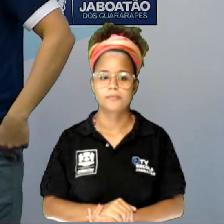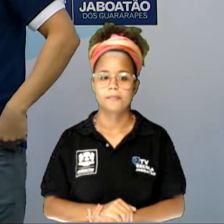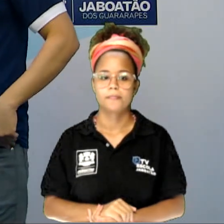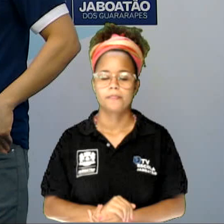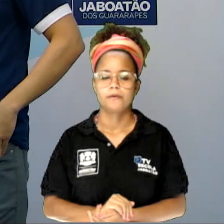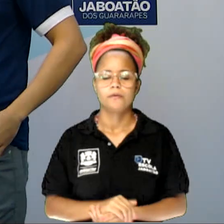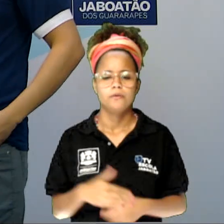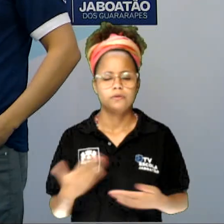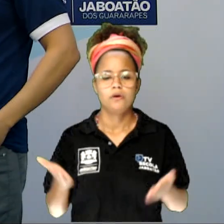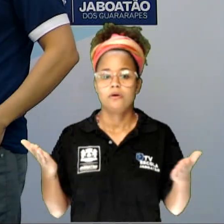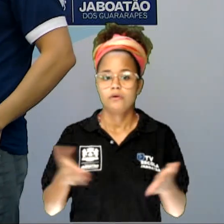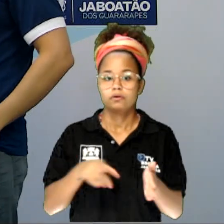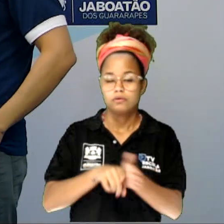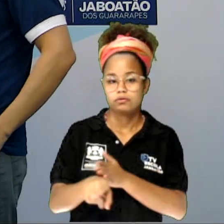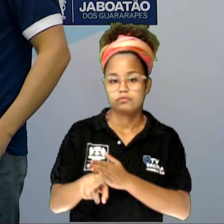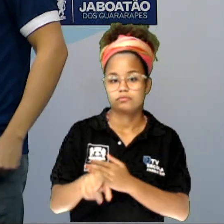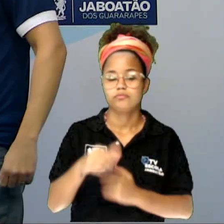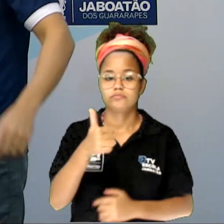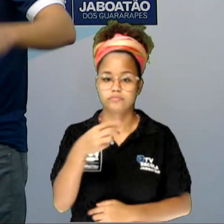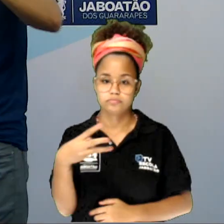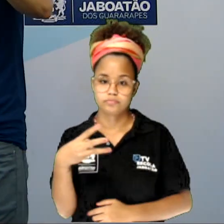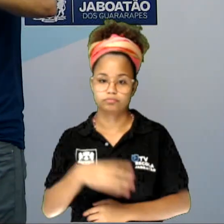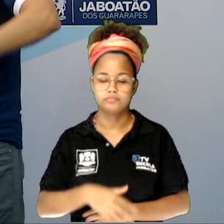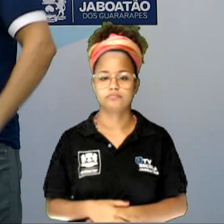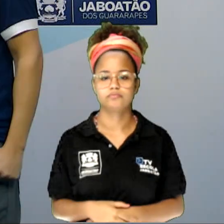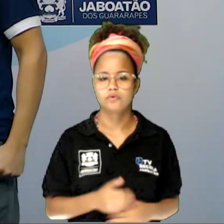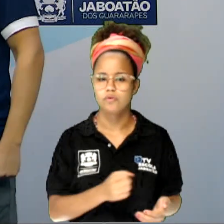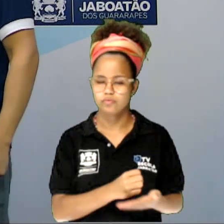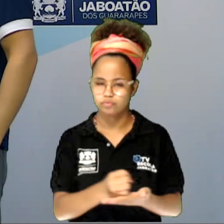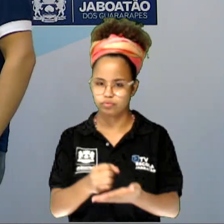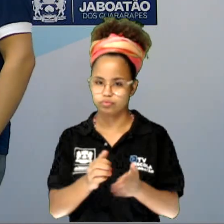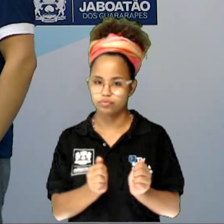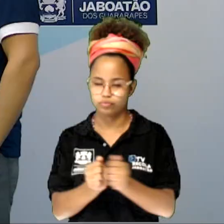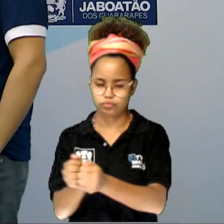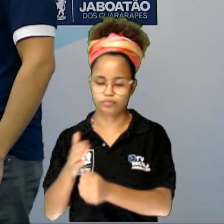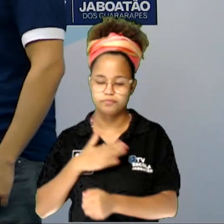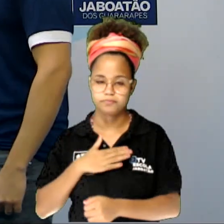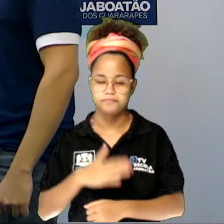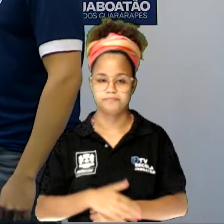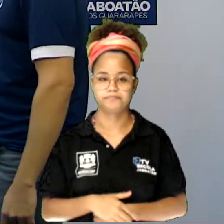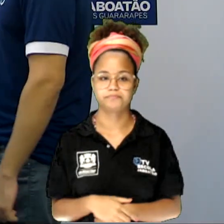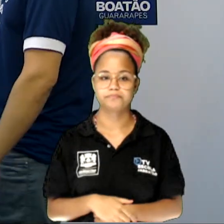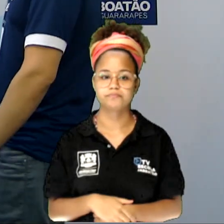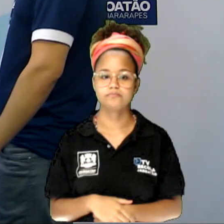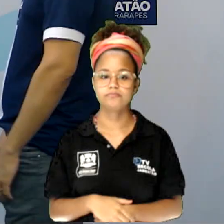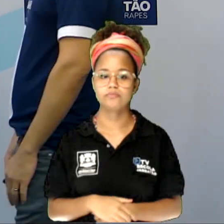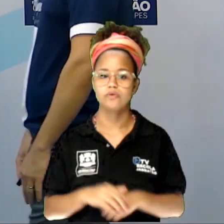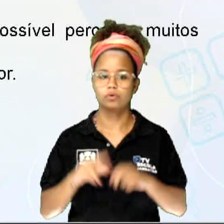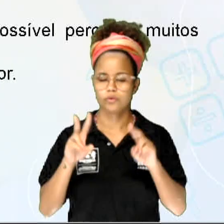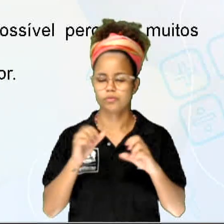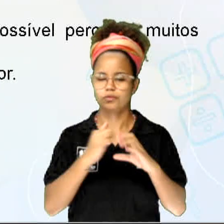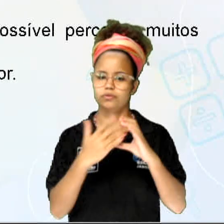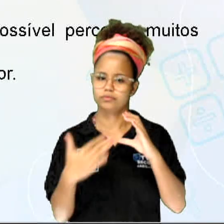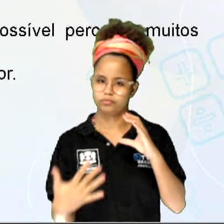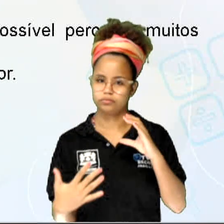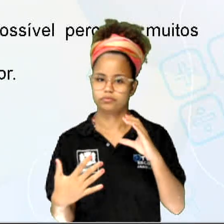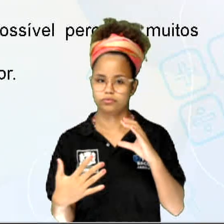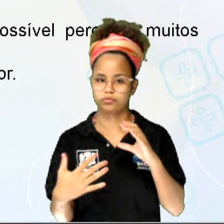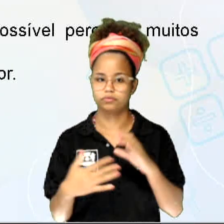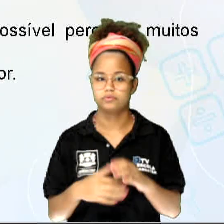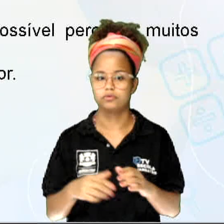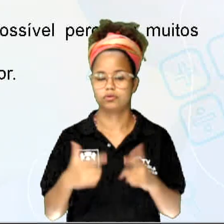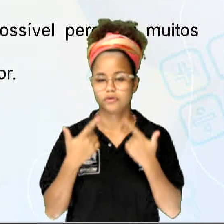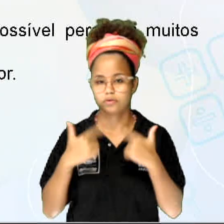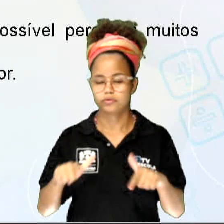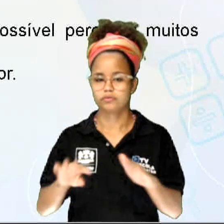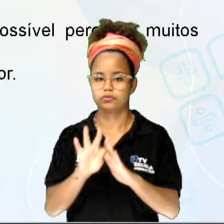Aí agora vamos para a questão número 13. Acompanhe comigo aí o enunciado na tela. No que diz respeito a características linguísticas